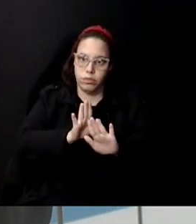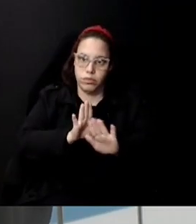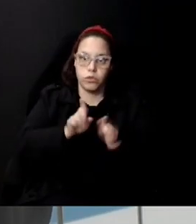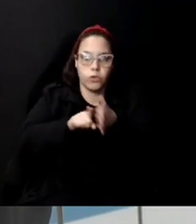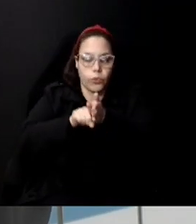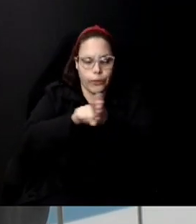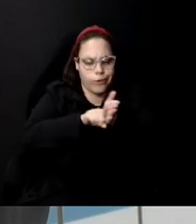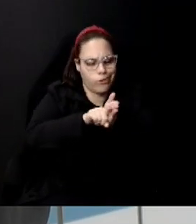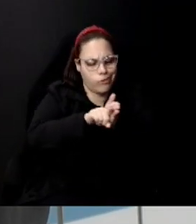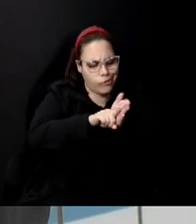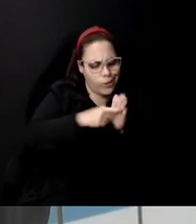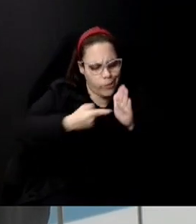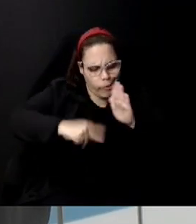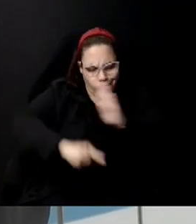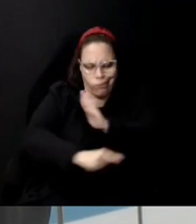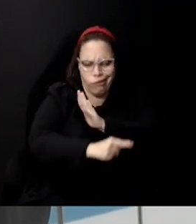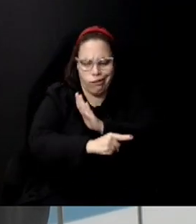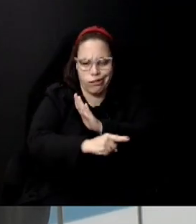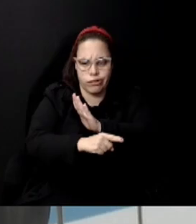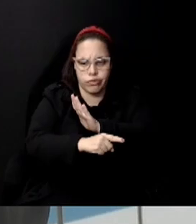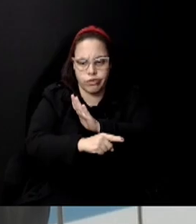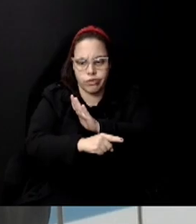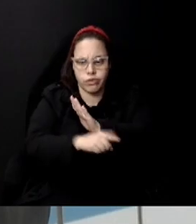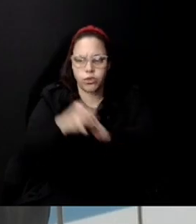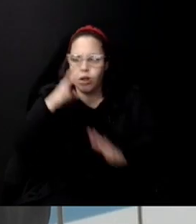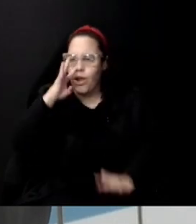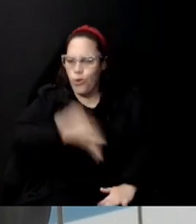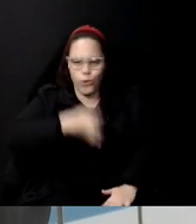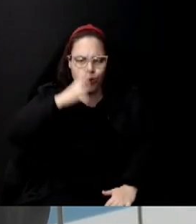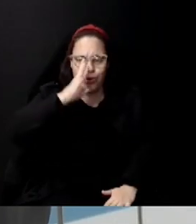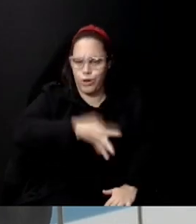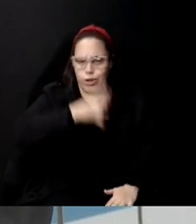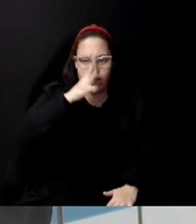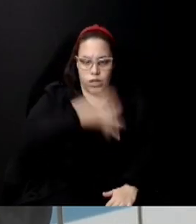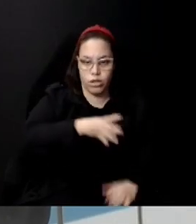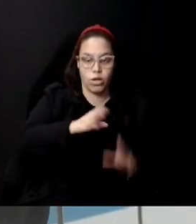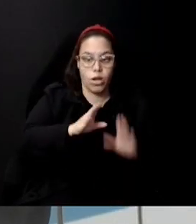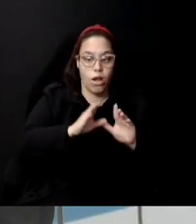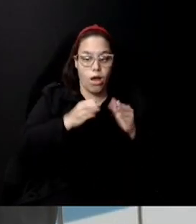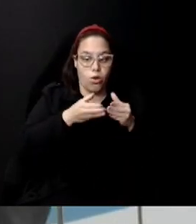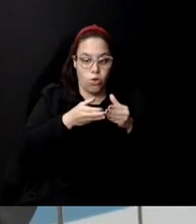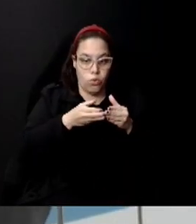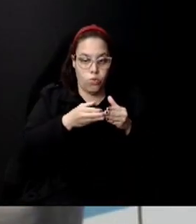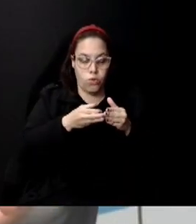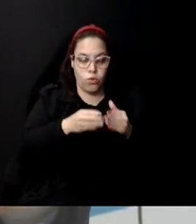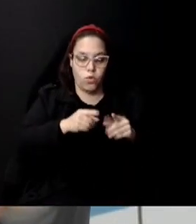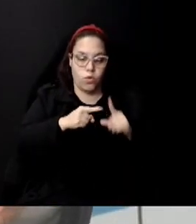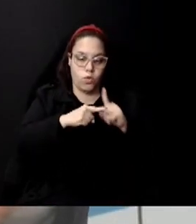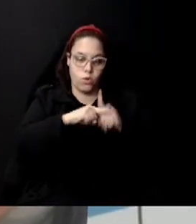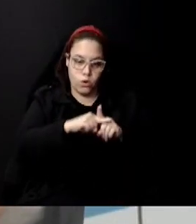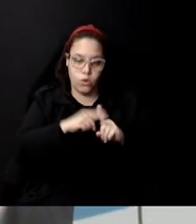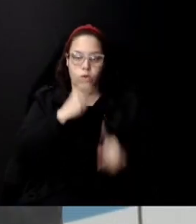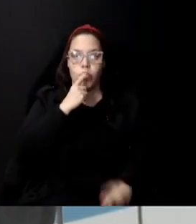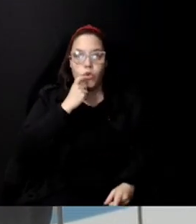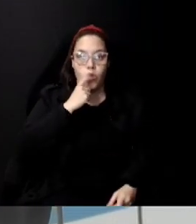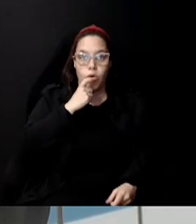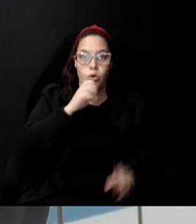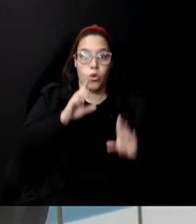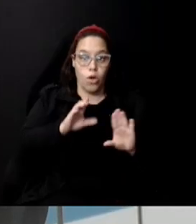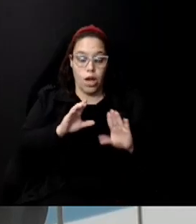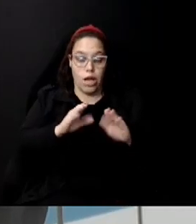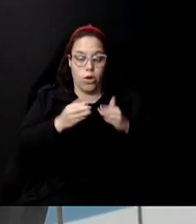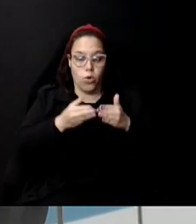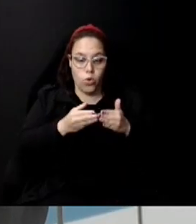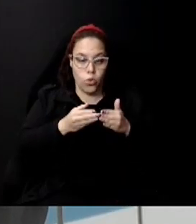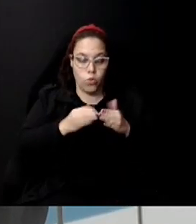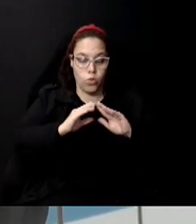fundo acusações de ataques a grupos da Cruz Vermelha e grupos humanitários que estejam